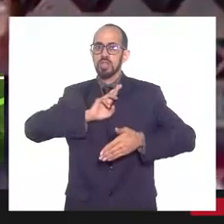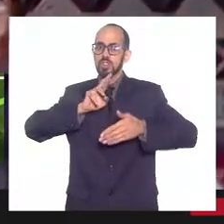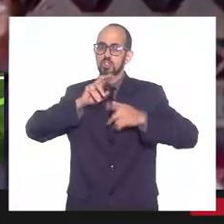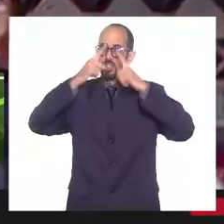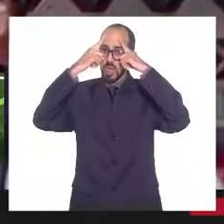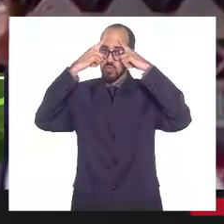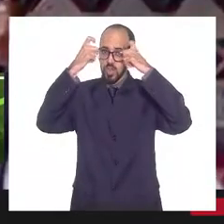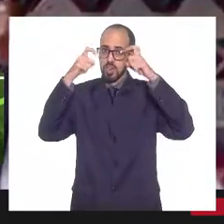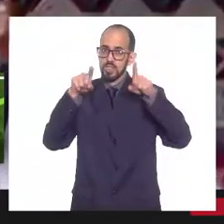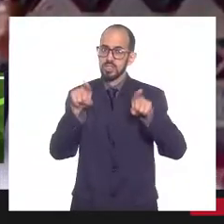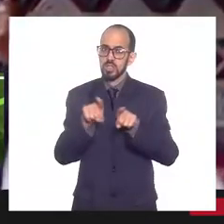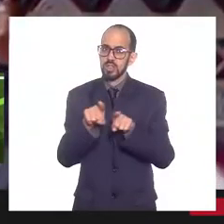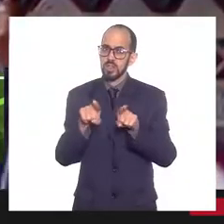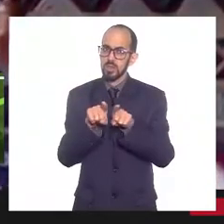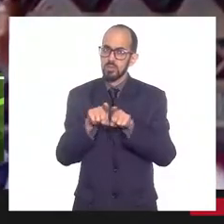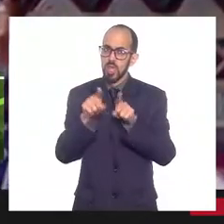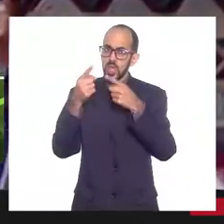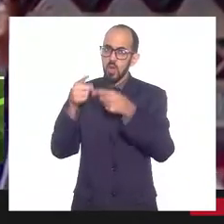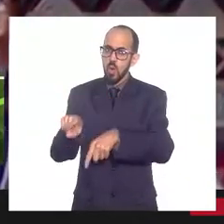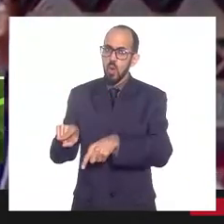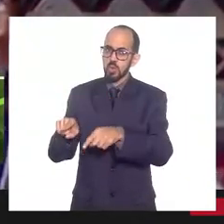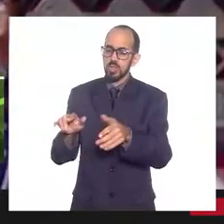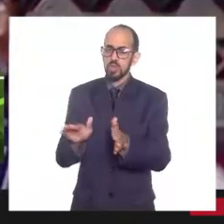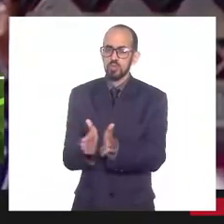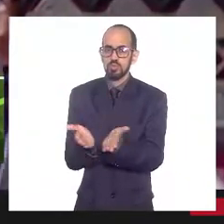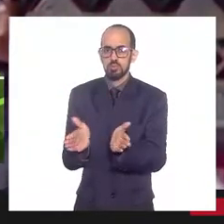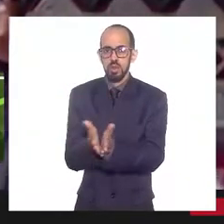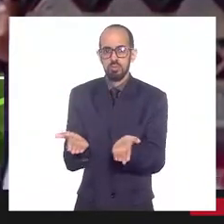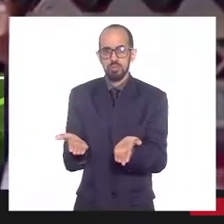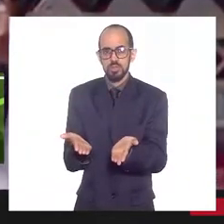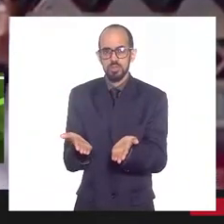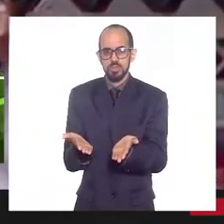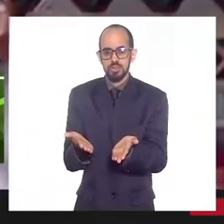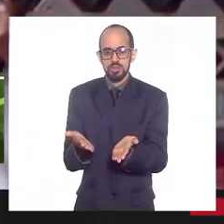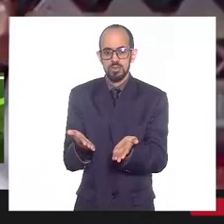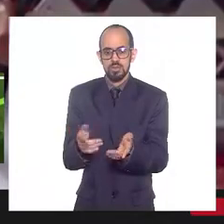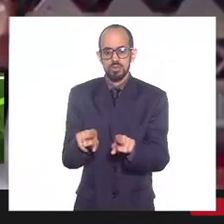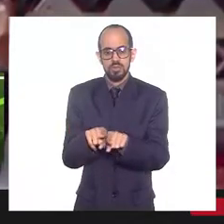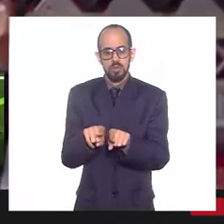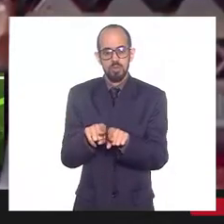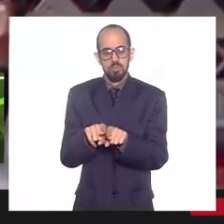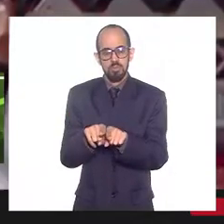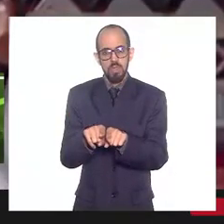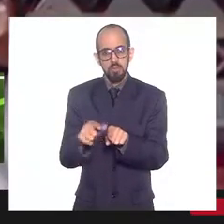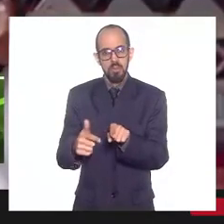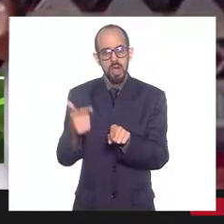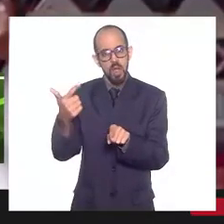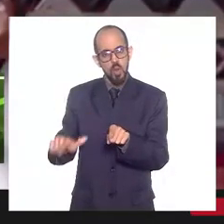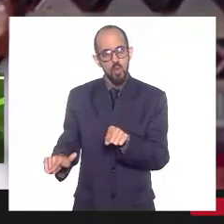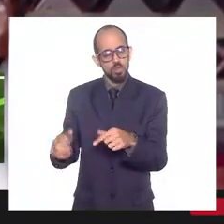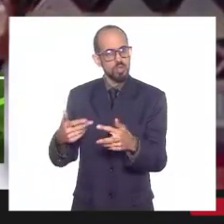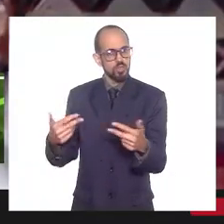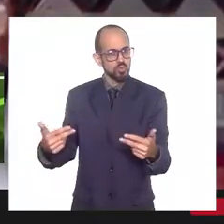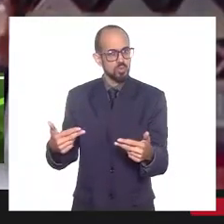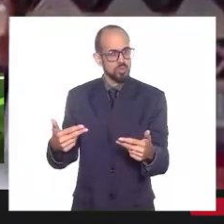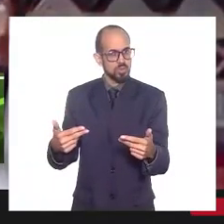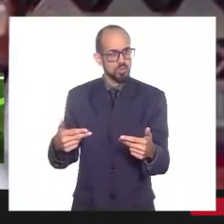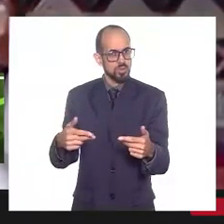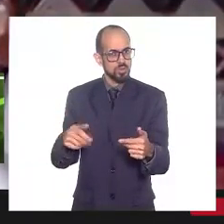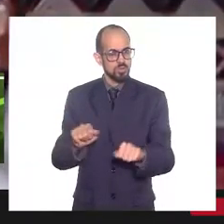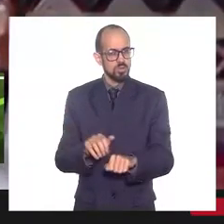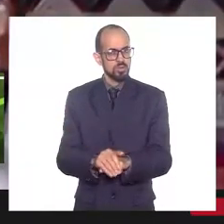violência contra os mais humildes para além de outros fatores presentes no disco são